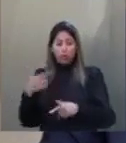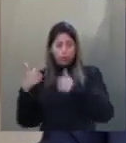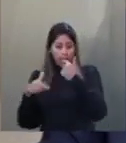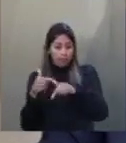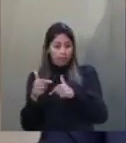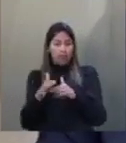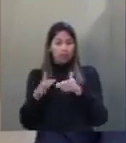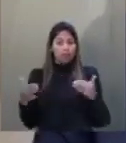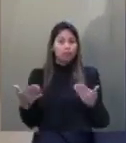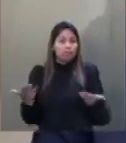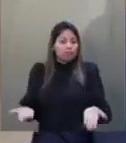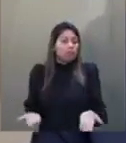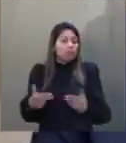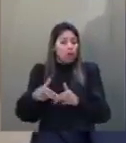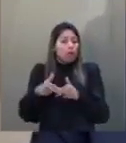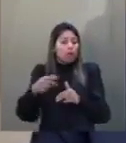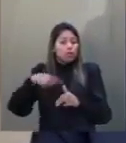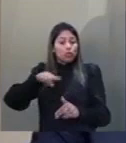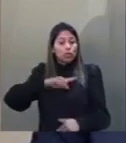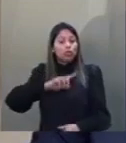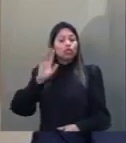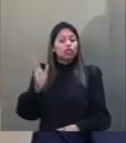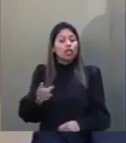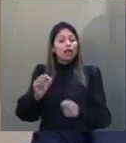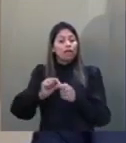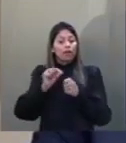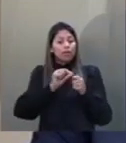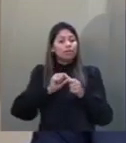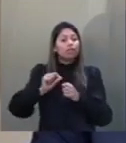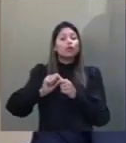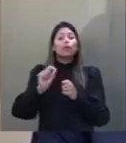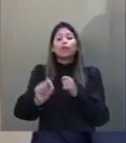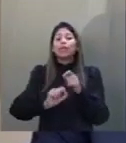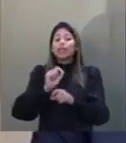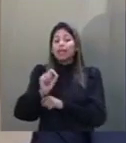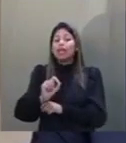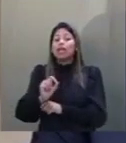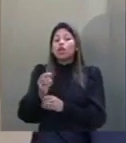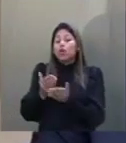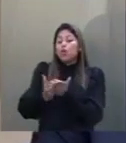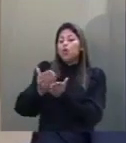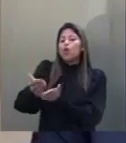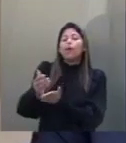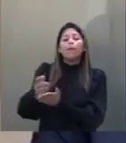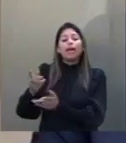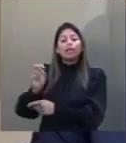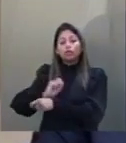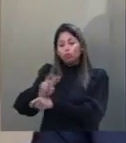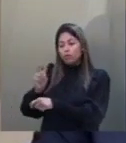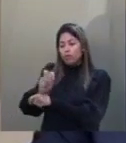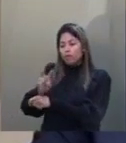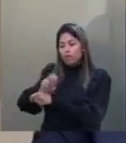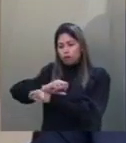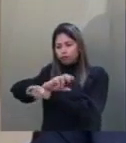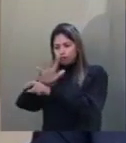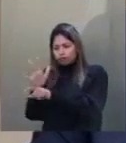Então, desde produtos de origem animal até vinho, comercialização de fertilizantes, corretivos,